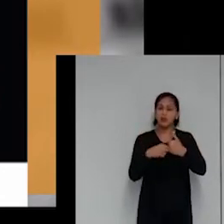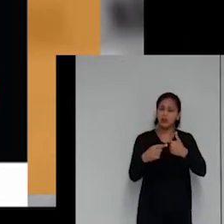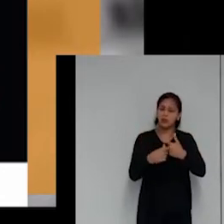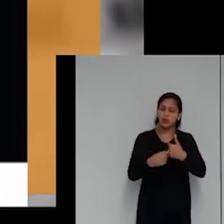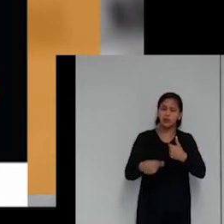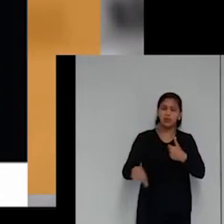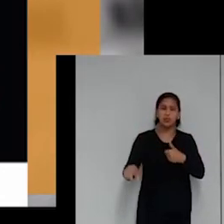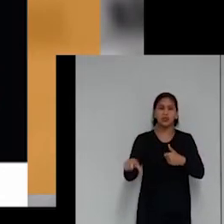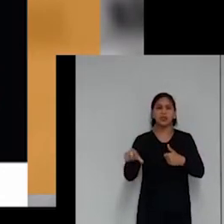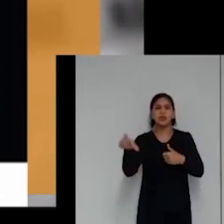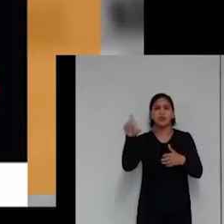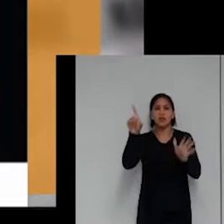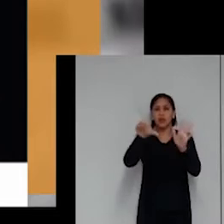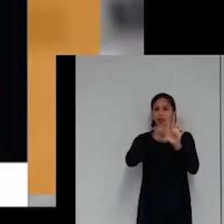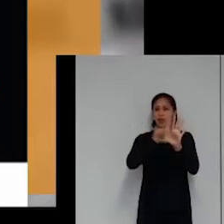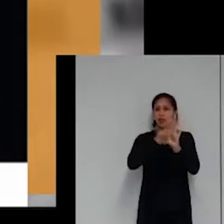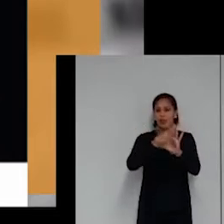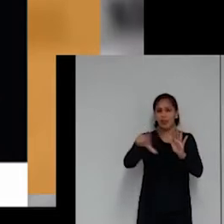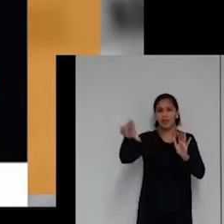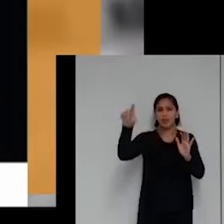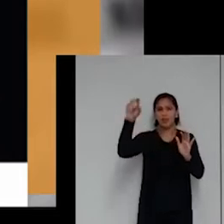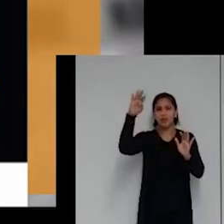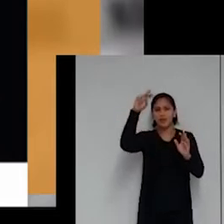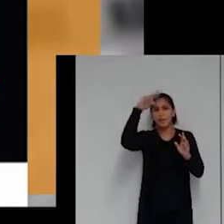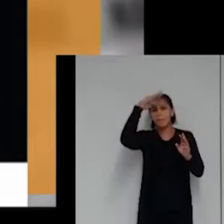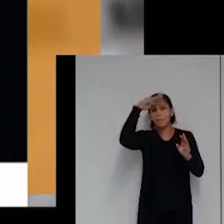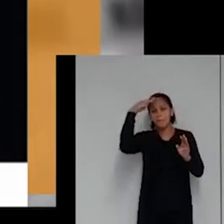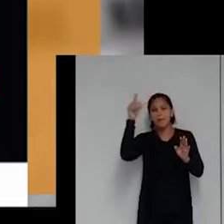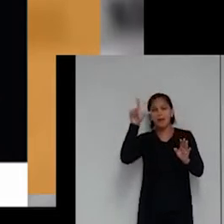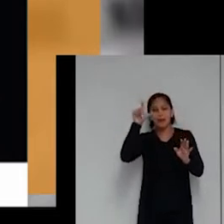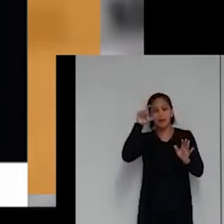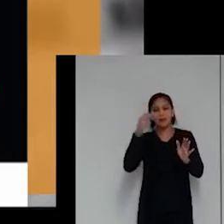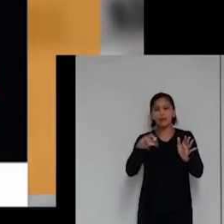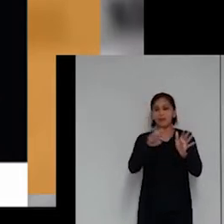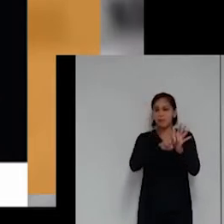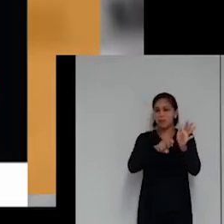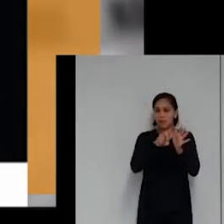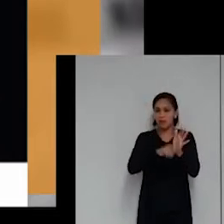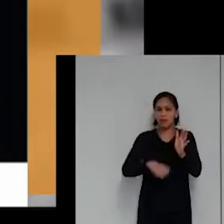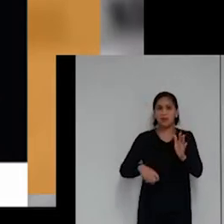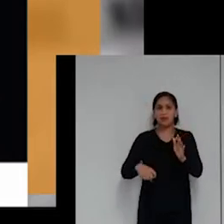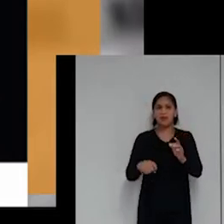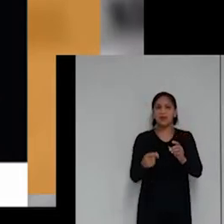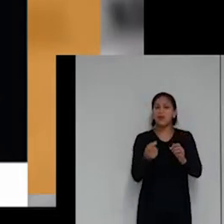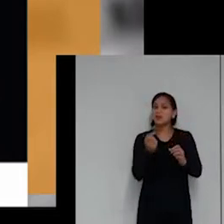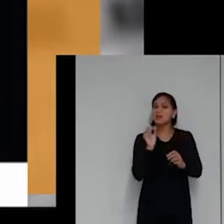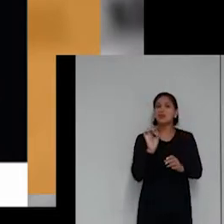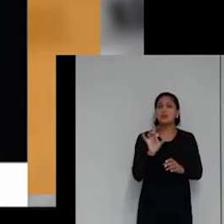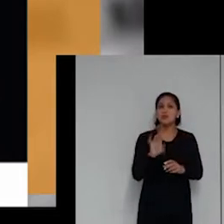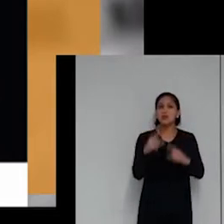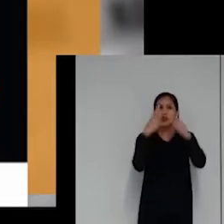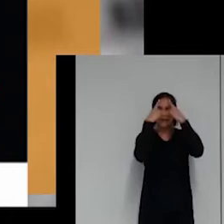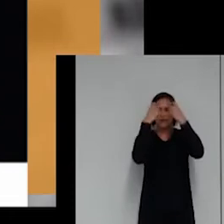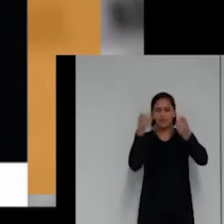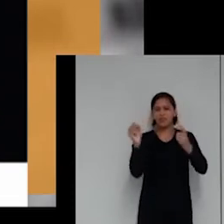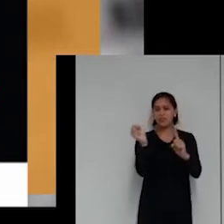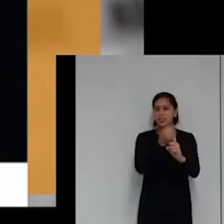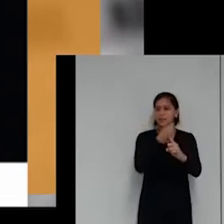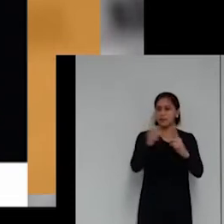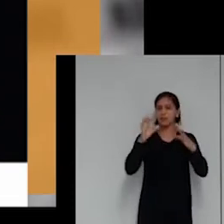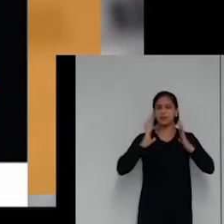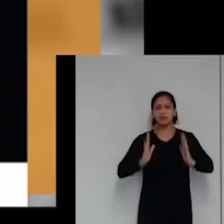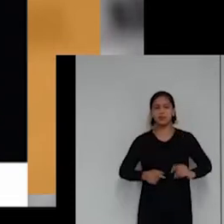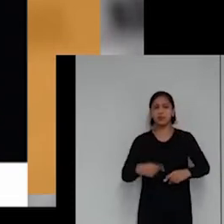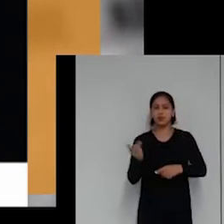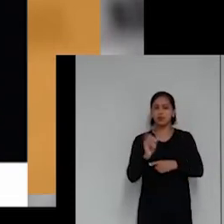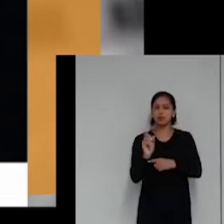do programa Equilibra, também do tribunal. Eles explicaram o que são os relacionamentos abusivos e a violência contra a mulher e deixaram claro